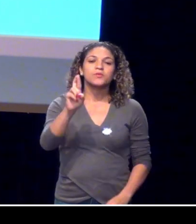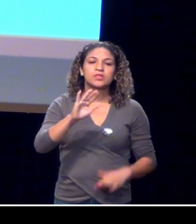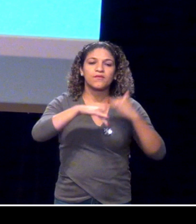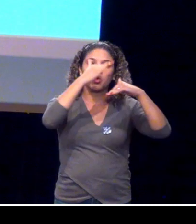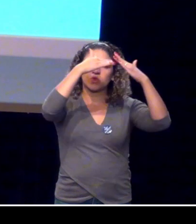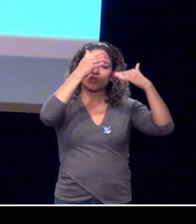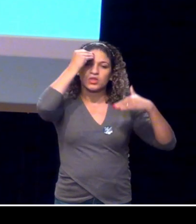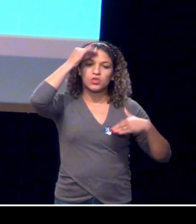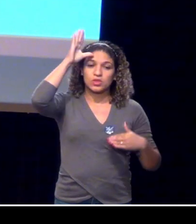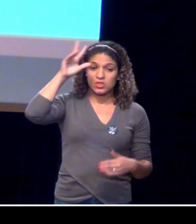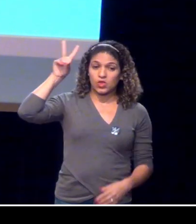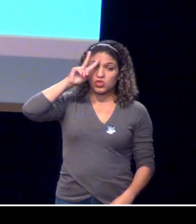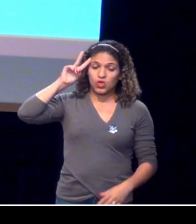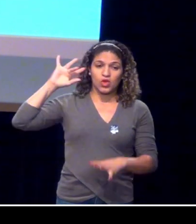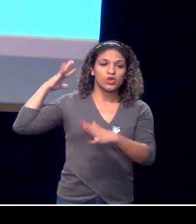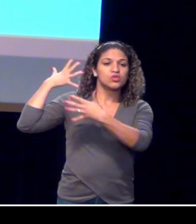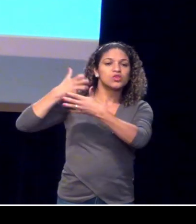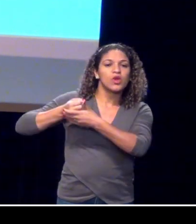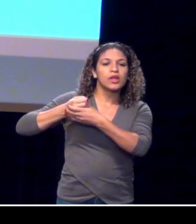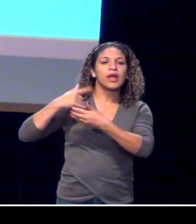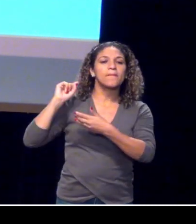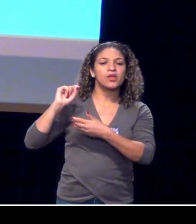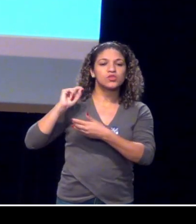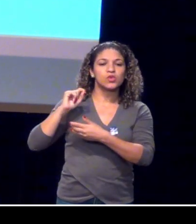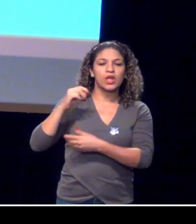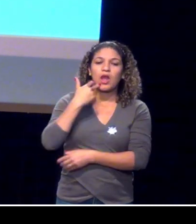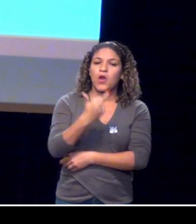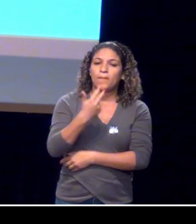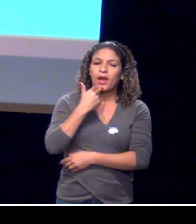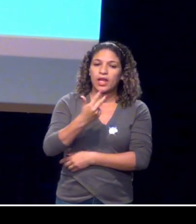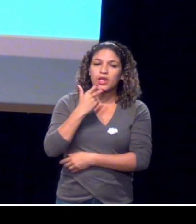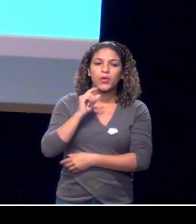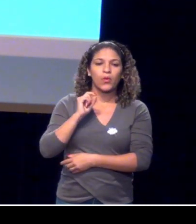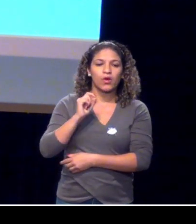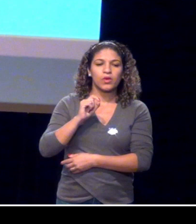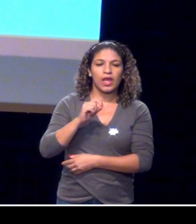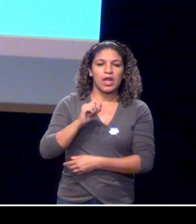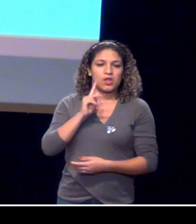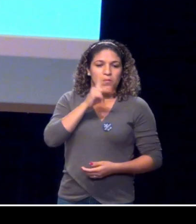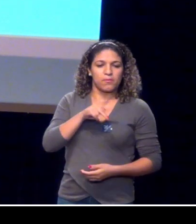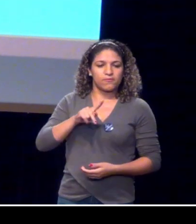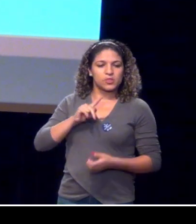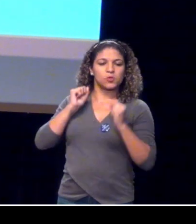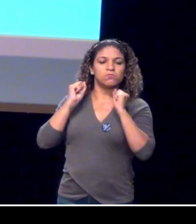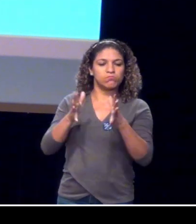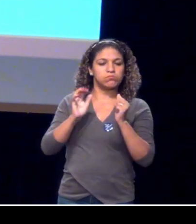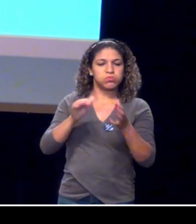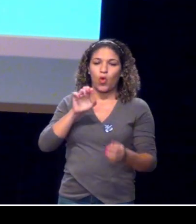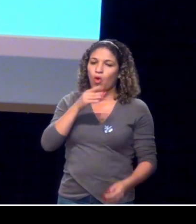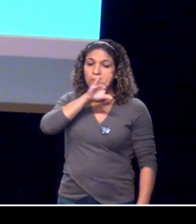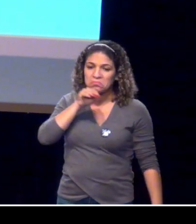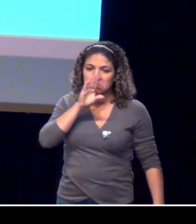conhecimento. Historicamente, eles têm sido enunciados numa língua de domínio do professor e não dos alunos. E, quando